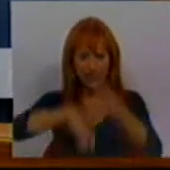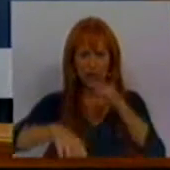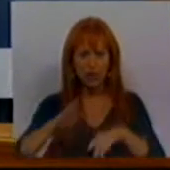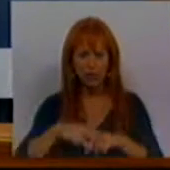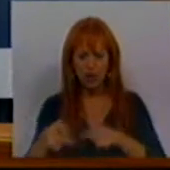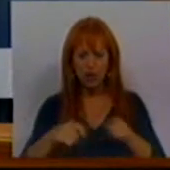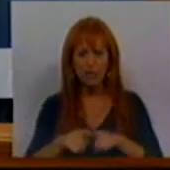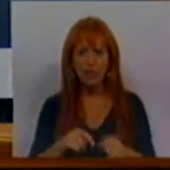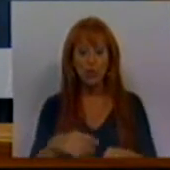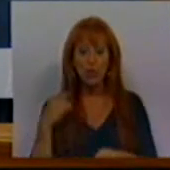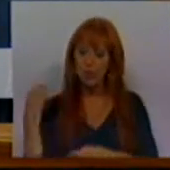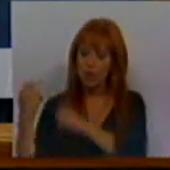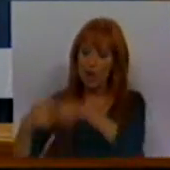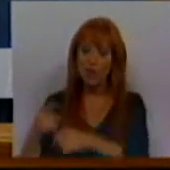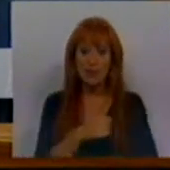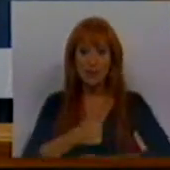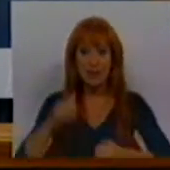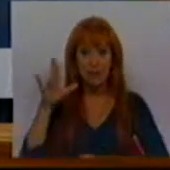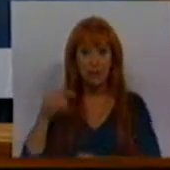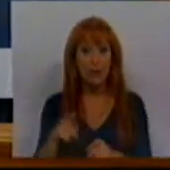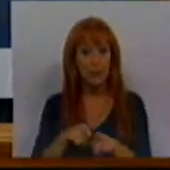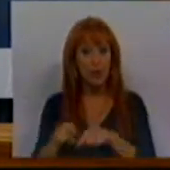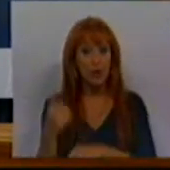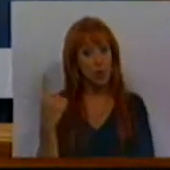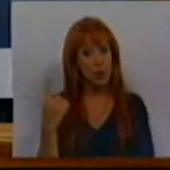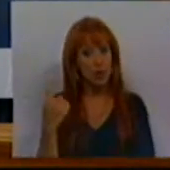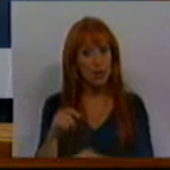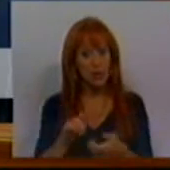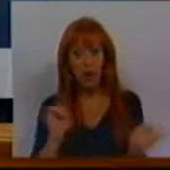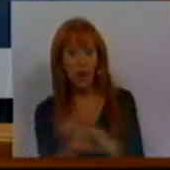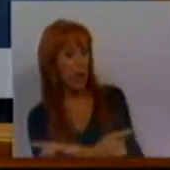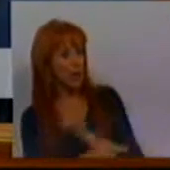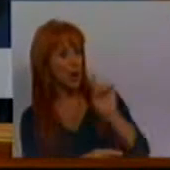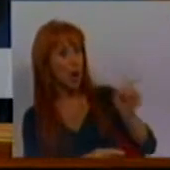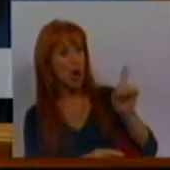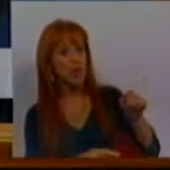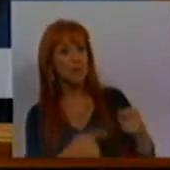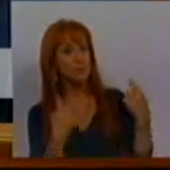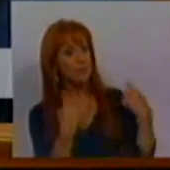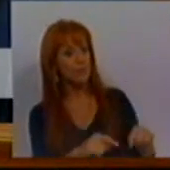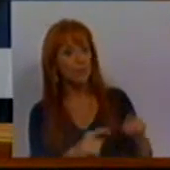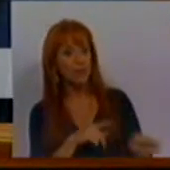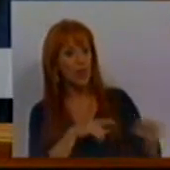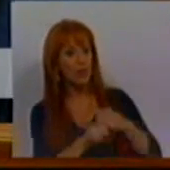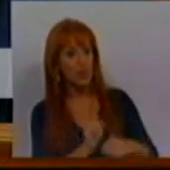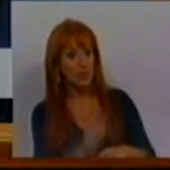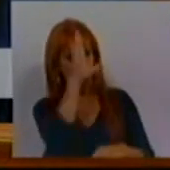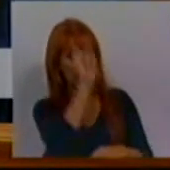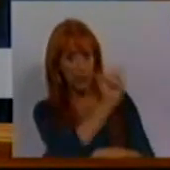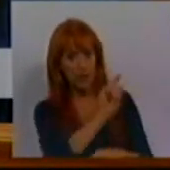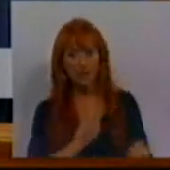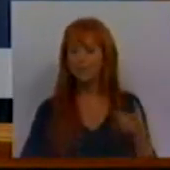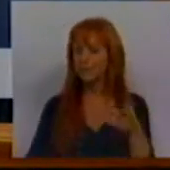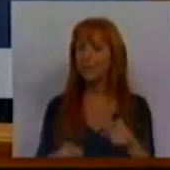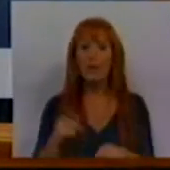a gestão dos últimos anos da cidade de Lisboa uma política em contraciclo com aquela que tem sido a política deste